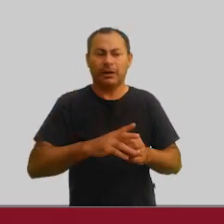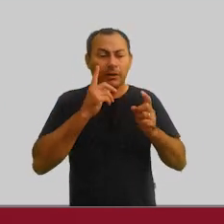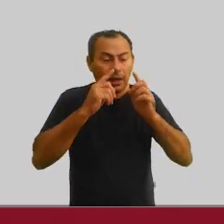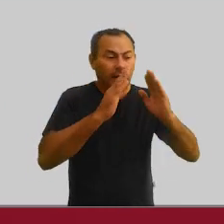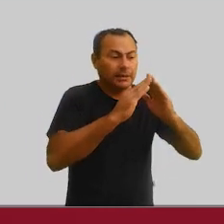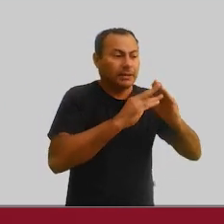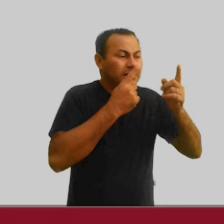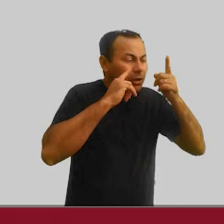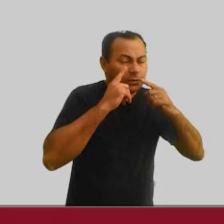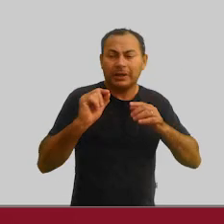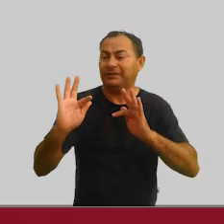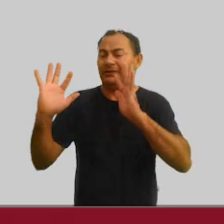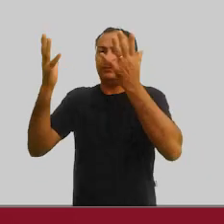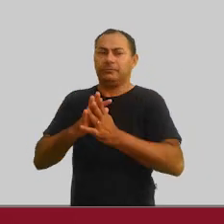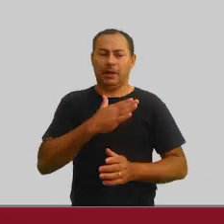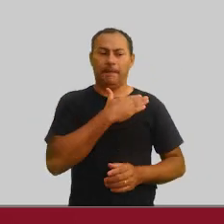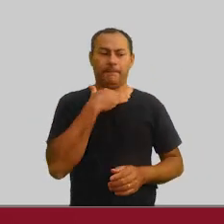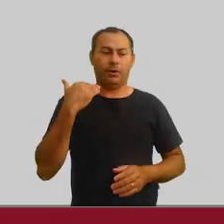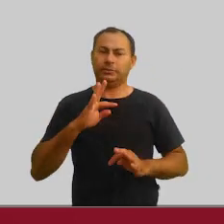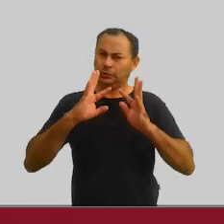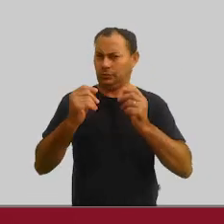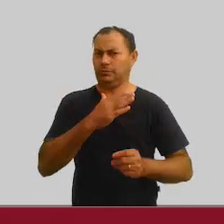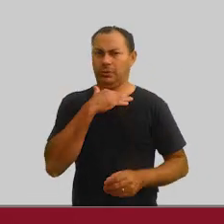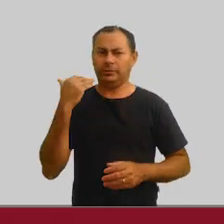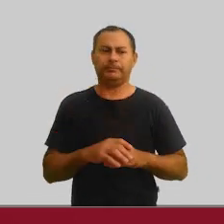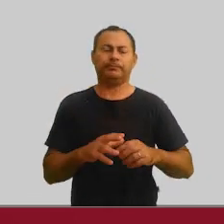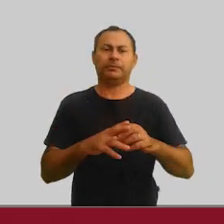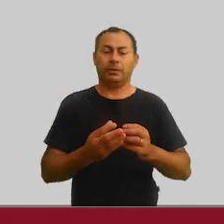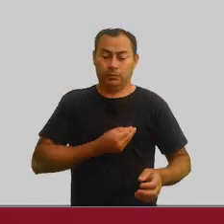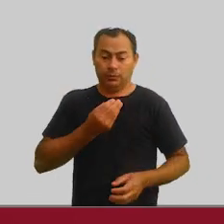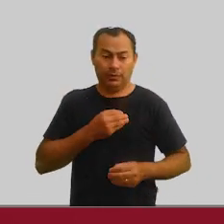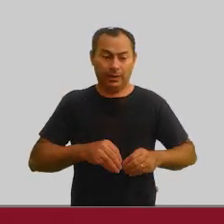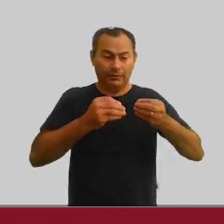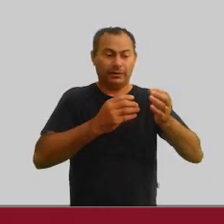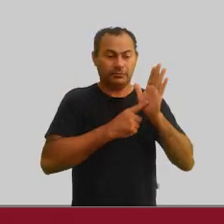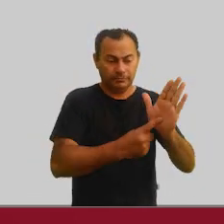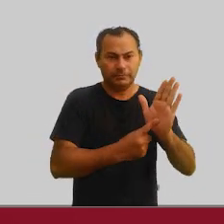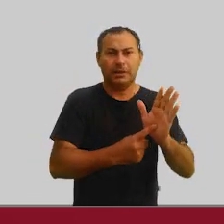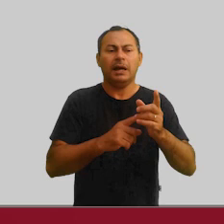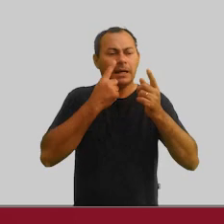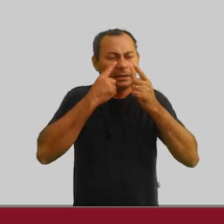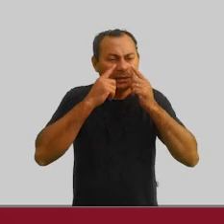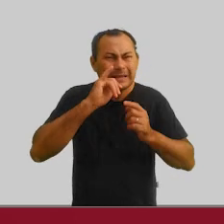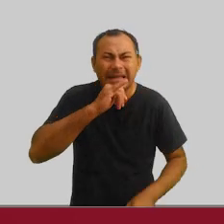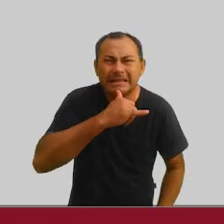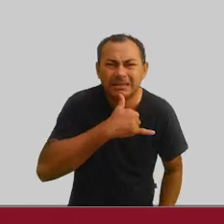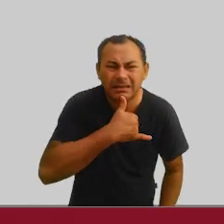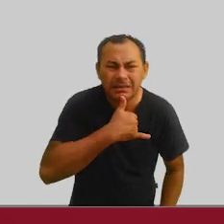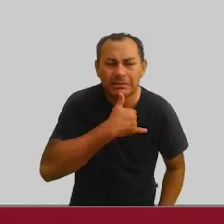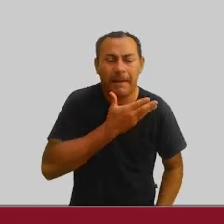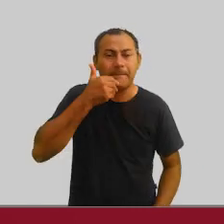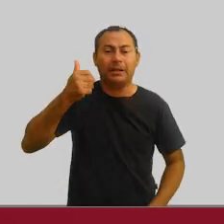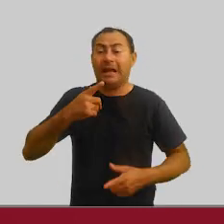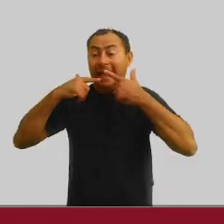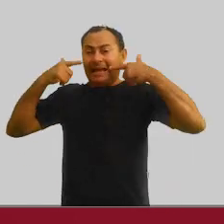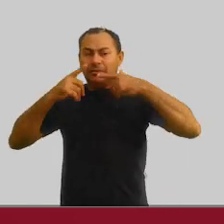uma casa em festa, pois a morte é o destino de todos. Os vivos devem levar isso a sério. A tristeza é melhor do que o